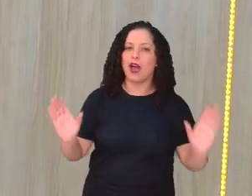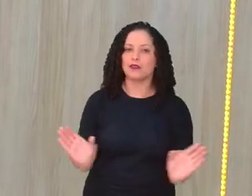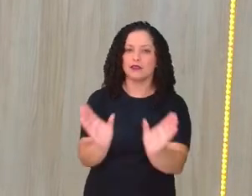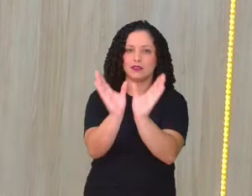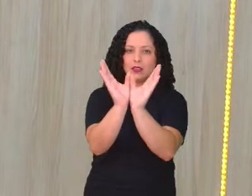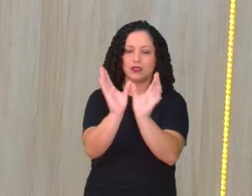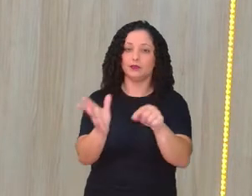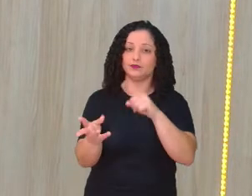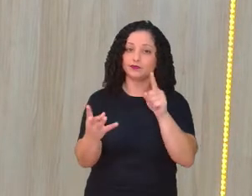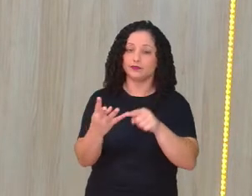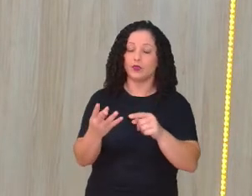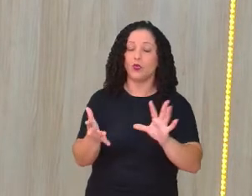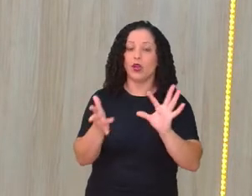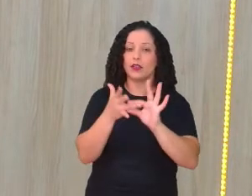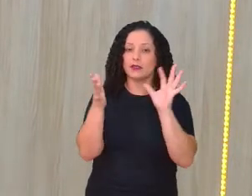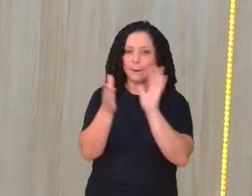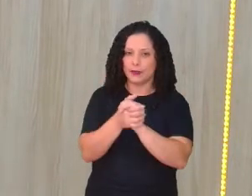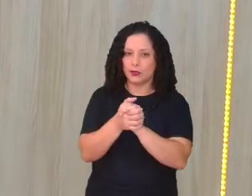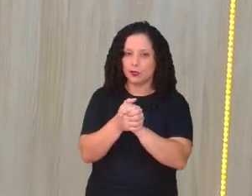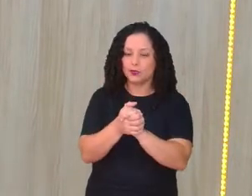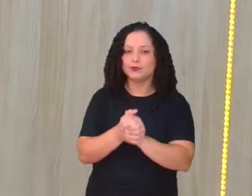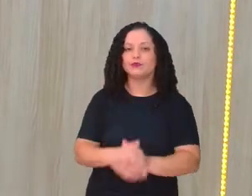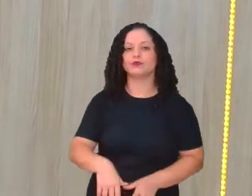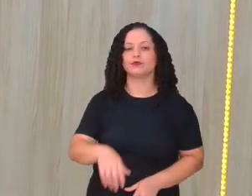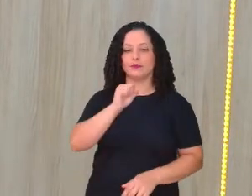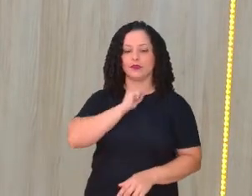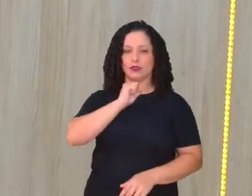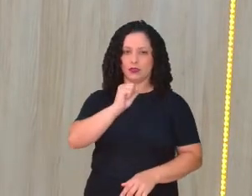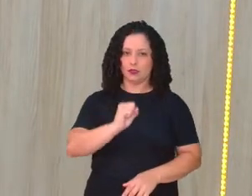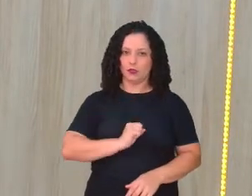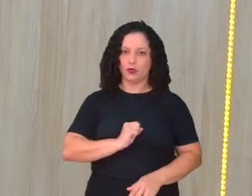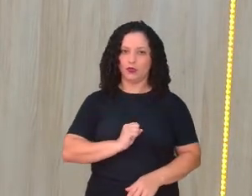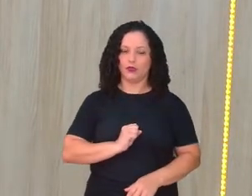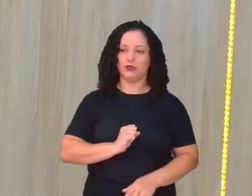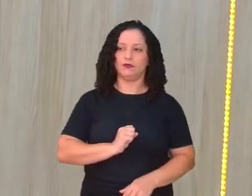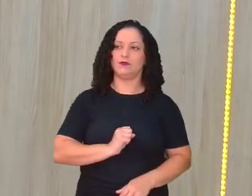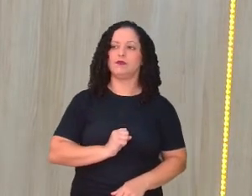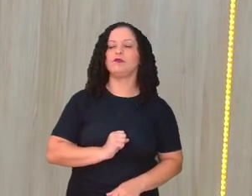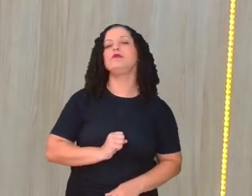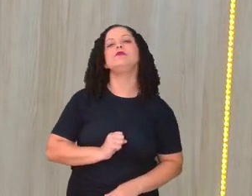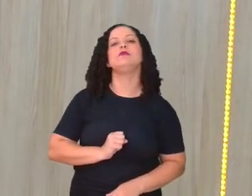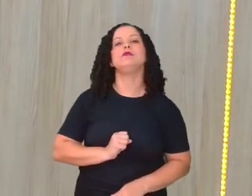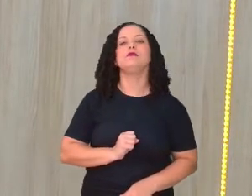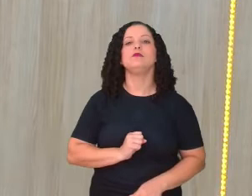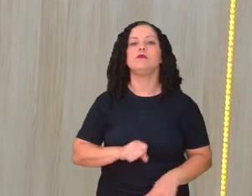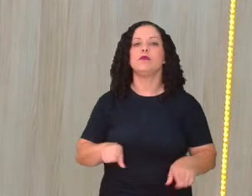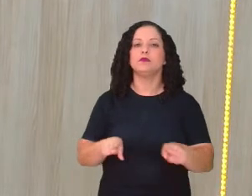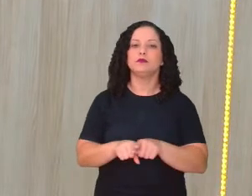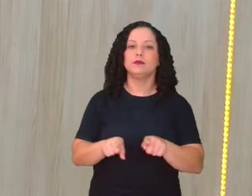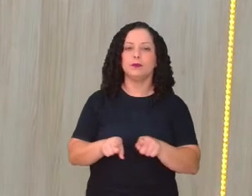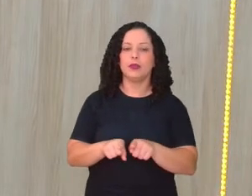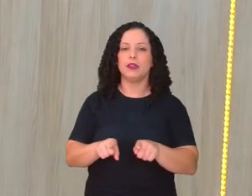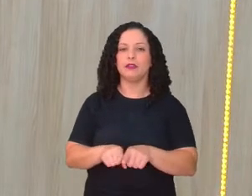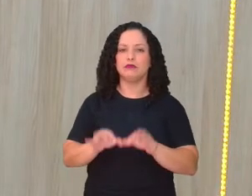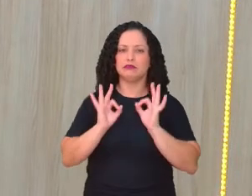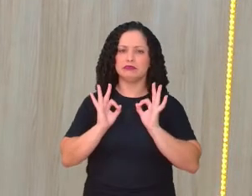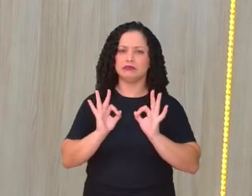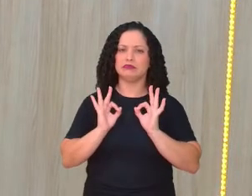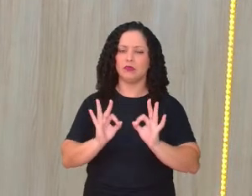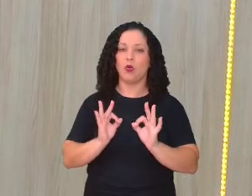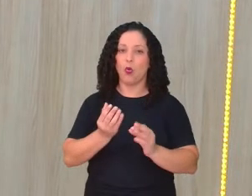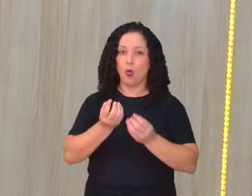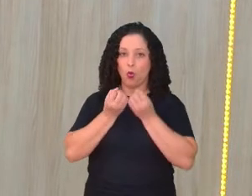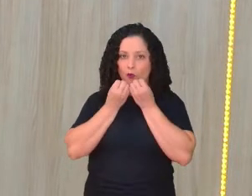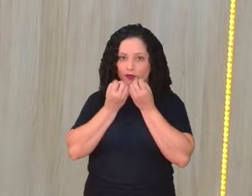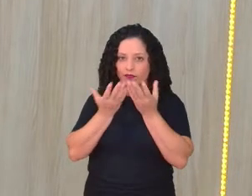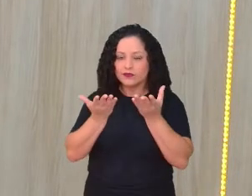a ordenação sacerdotal, certo? A crisma, né, ou confirmação, e